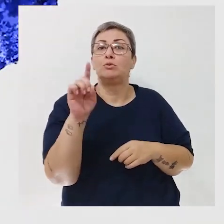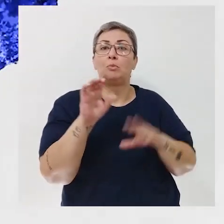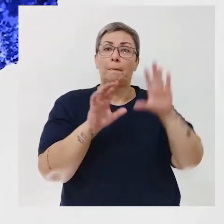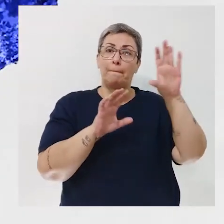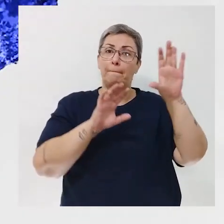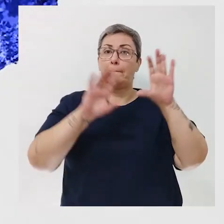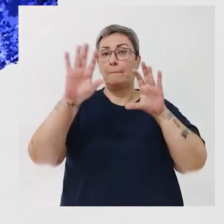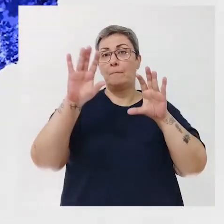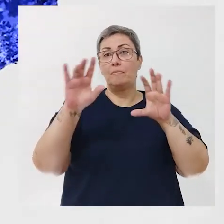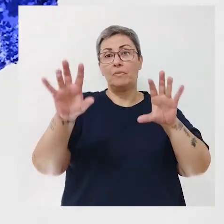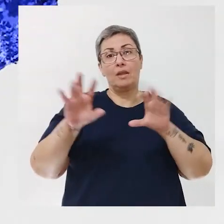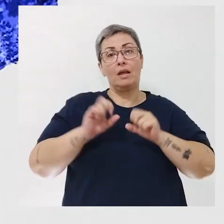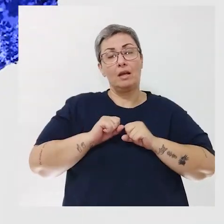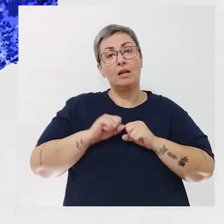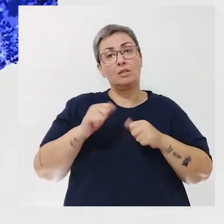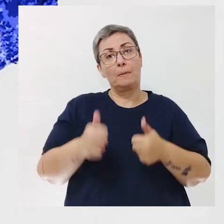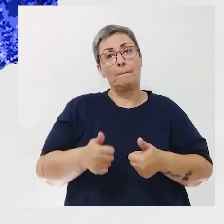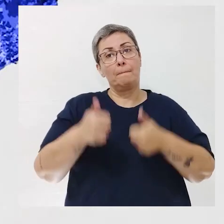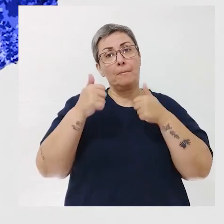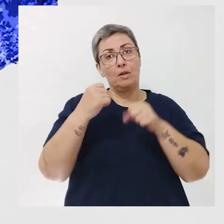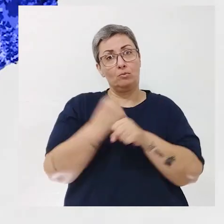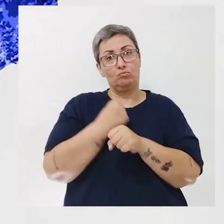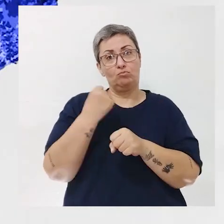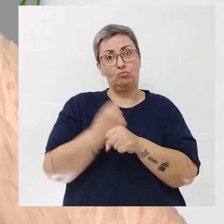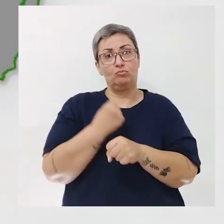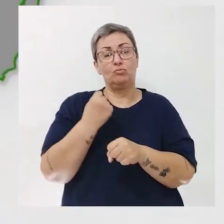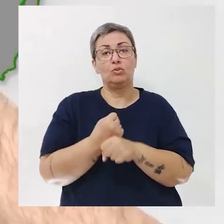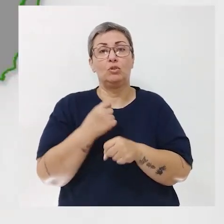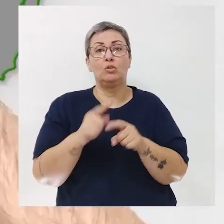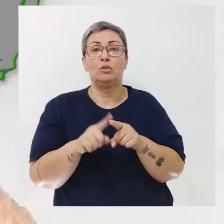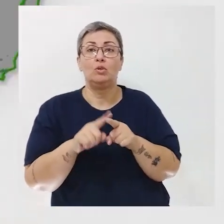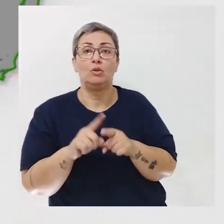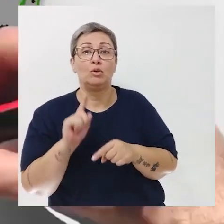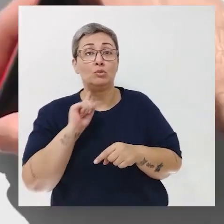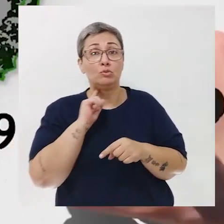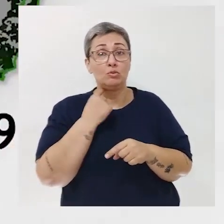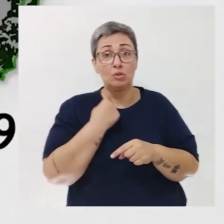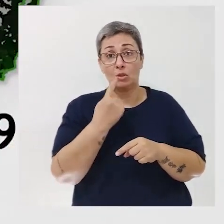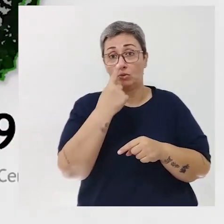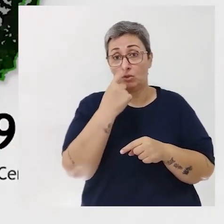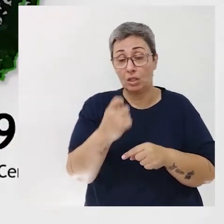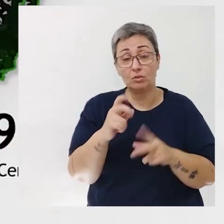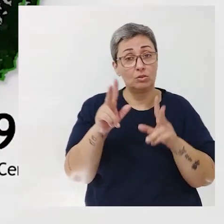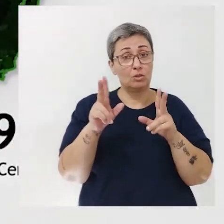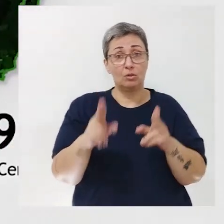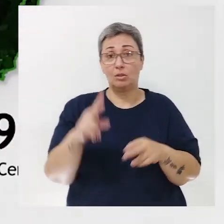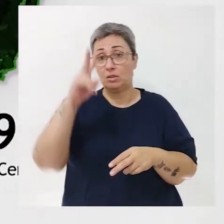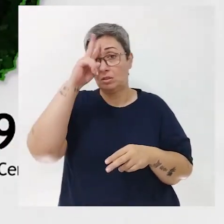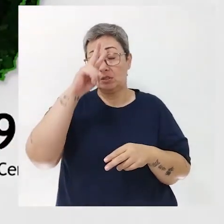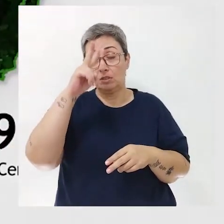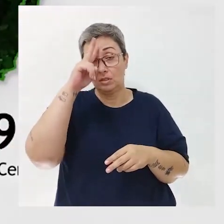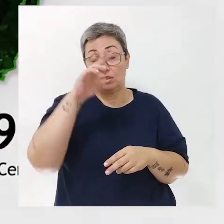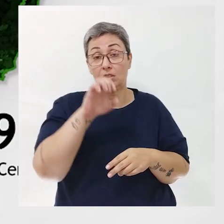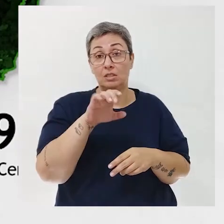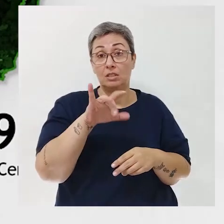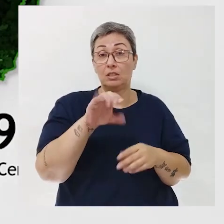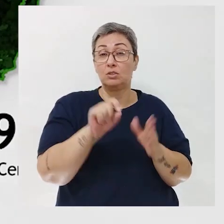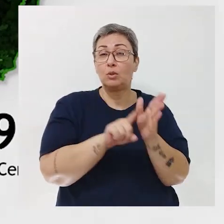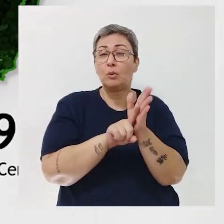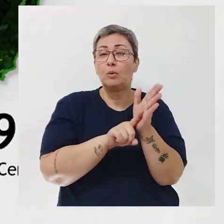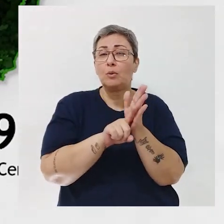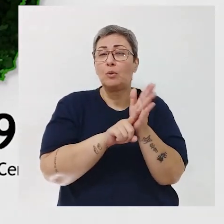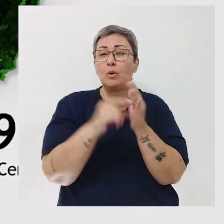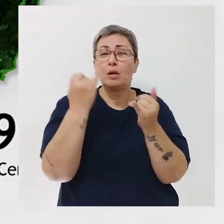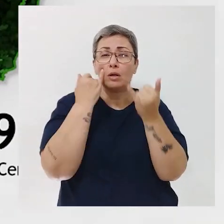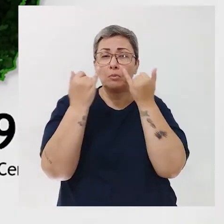últimas regiões a receber grandes melhorias. Com o lixo, a história foi semelhante. O censo só começou a